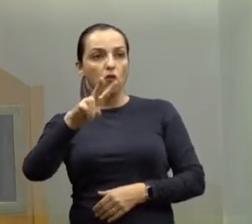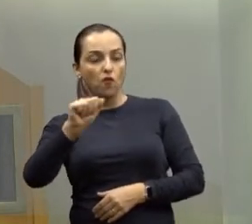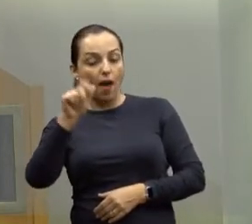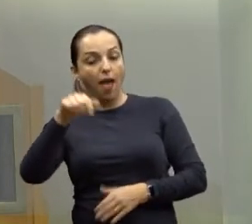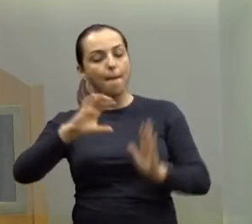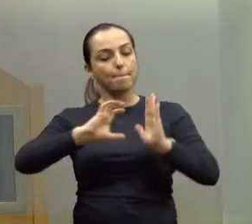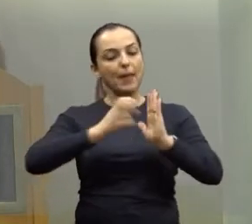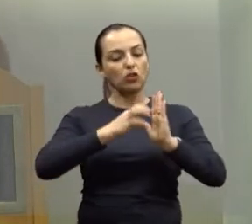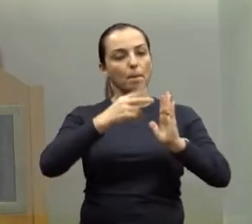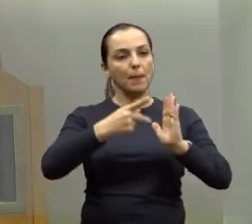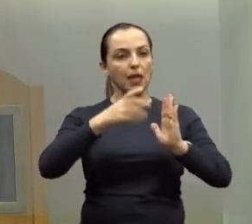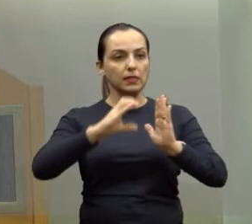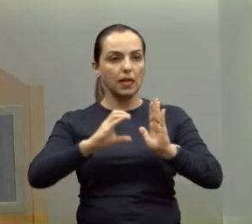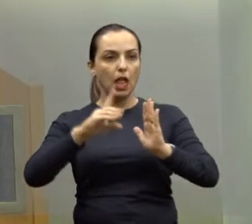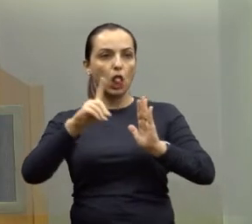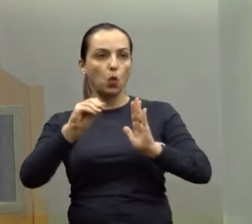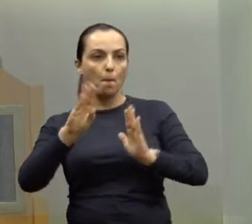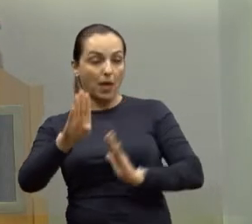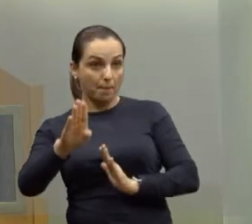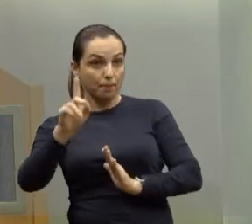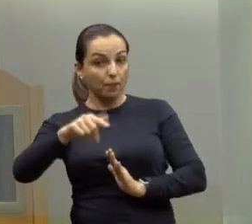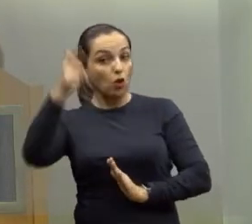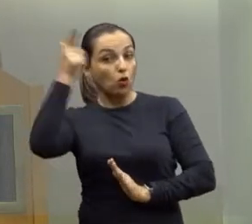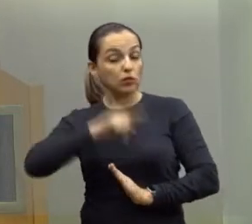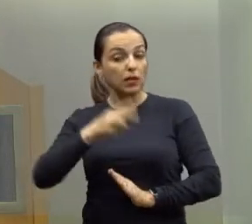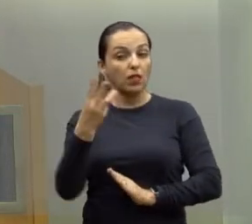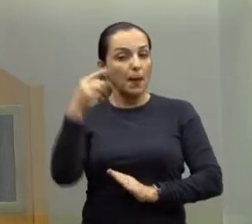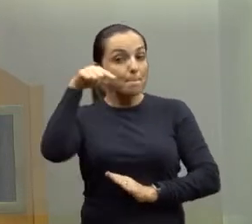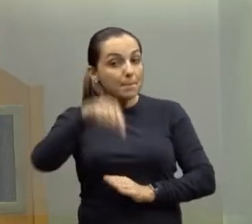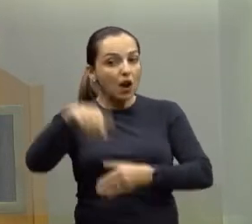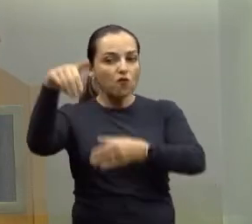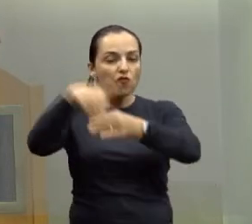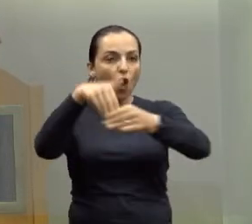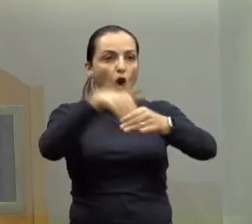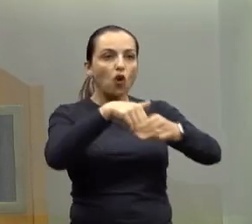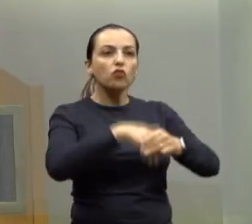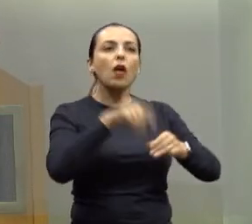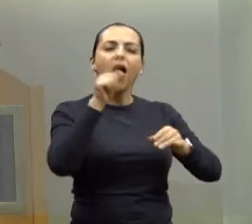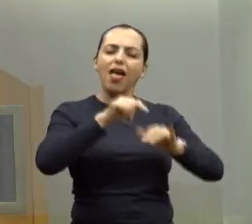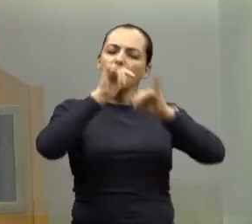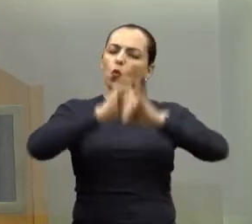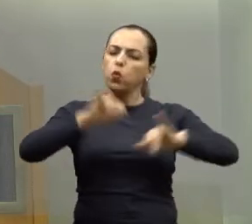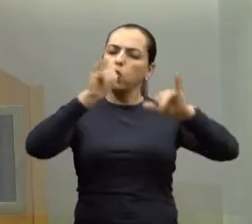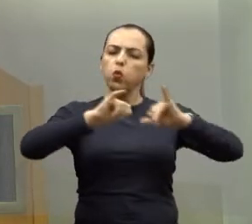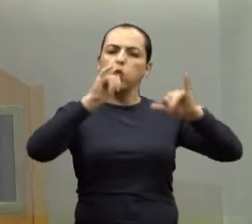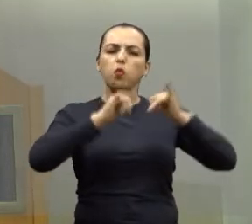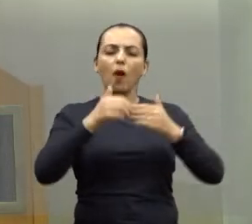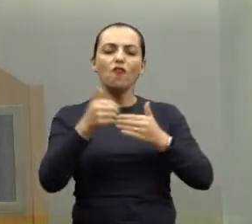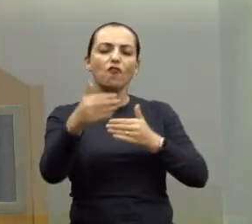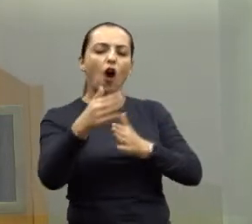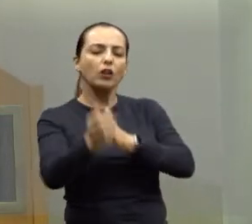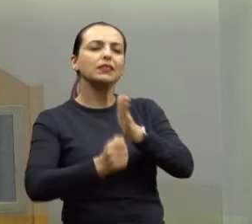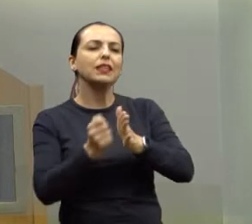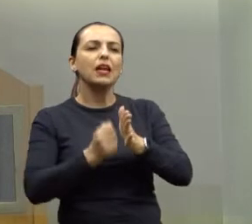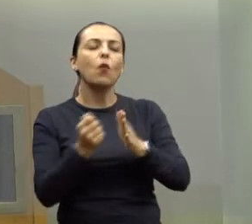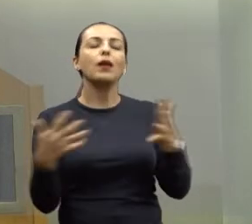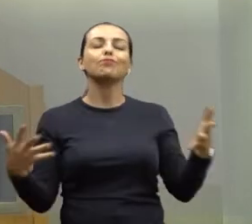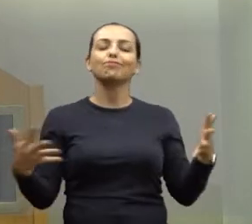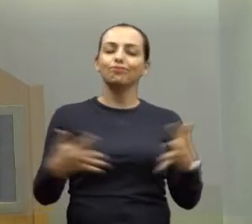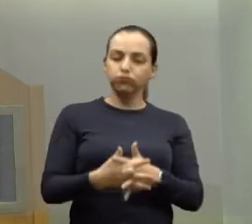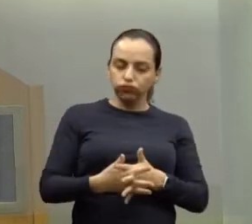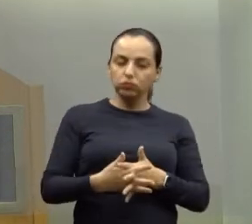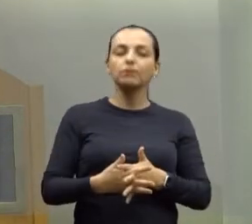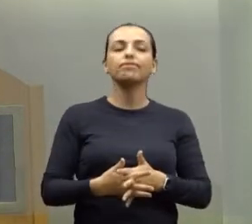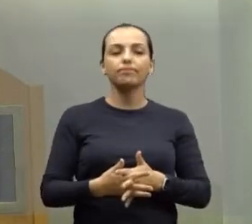do PCdoB a gente quase alcançou três mil votos e a gente sabe que fazer campanha para quem não é daqui de Araraquara é muito mais complicado